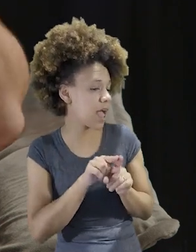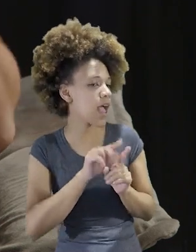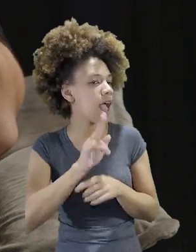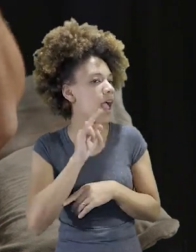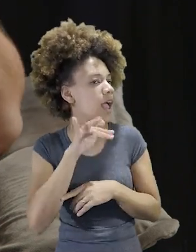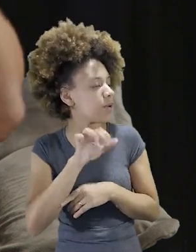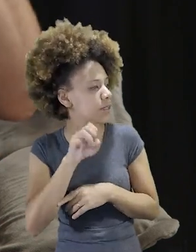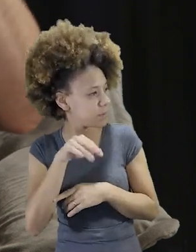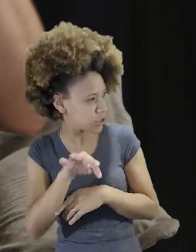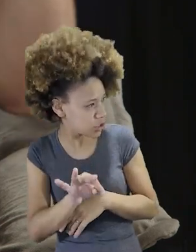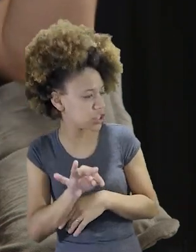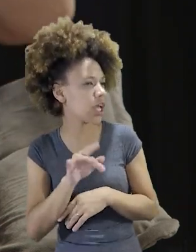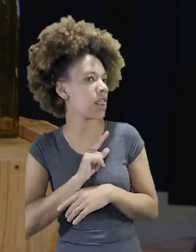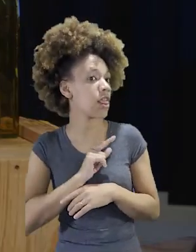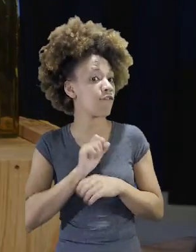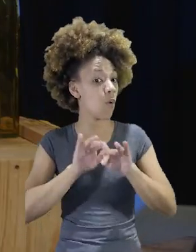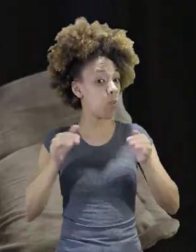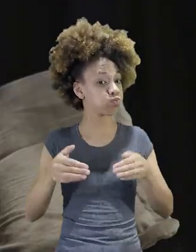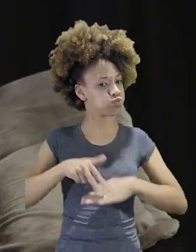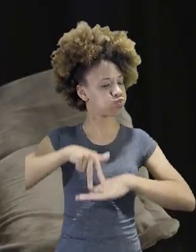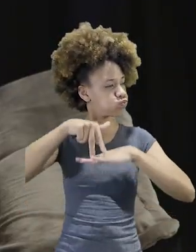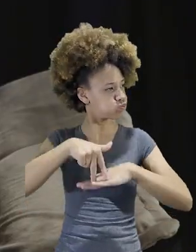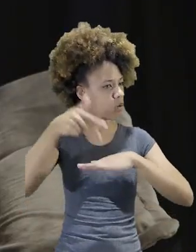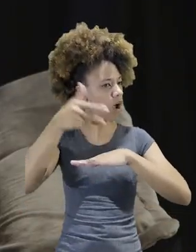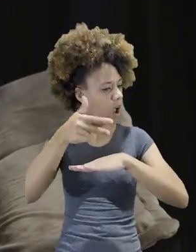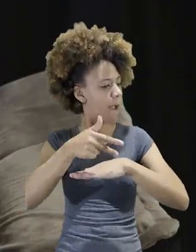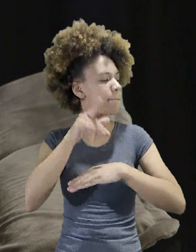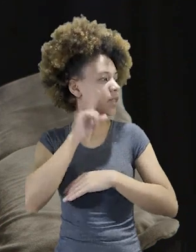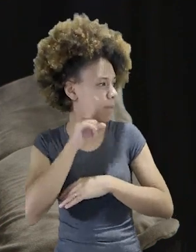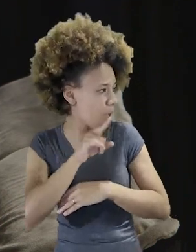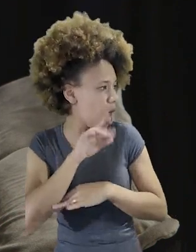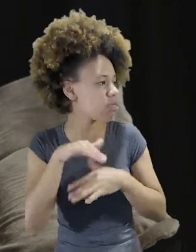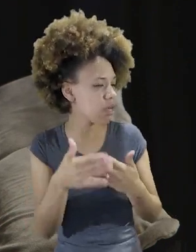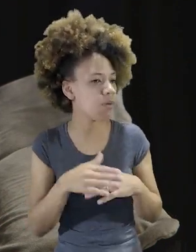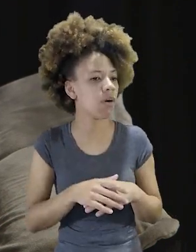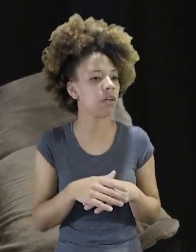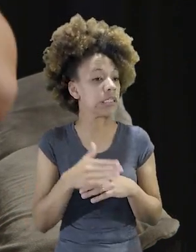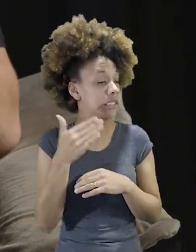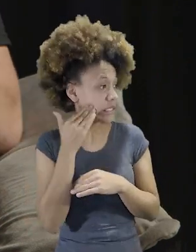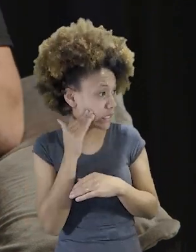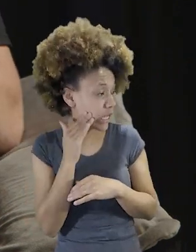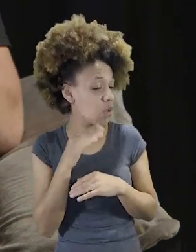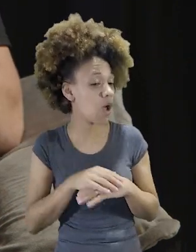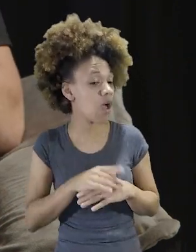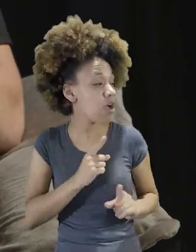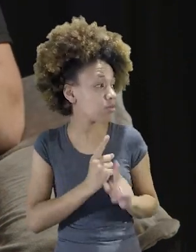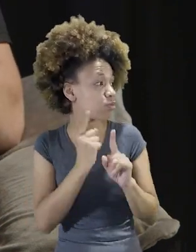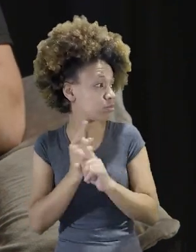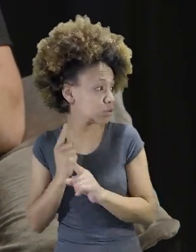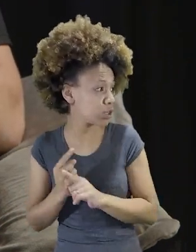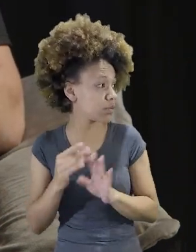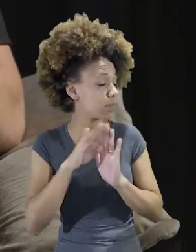com os raps americanos tal tipo Eles encontraram rap nos anos 80 com rock Teve muita fusão e tal